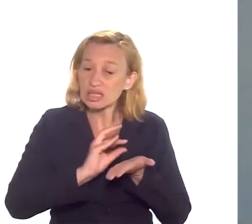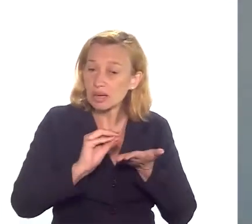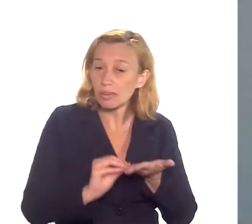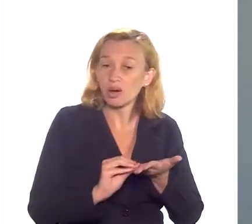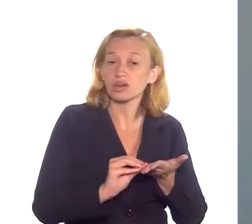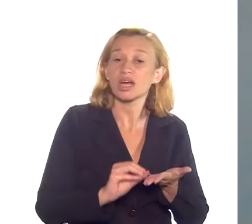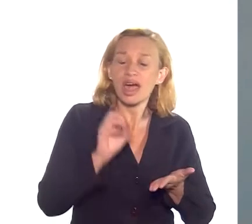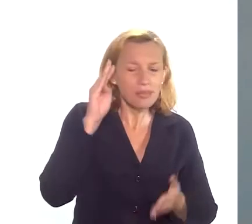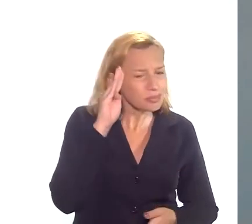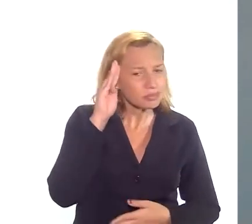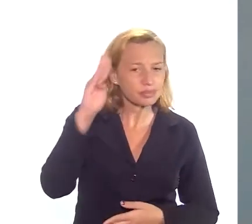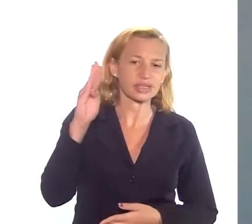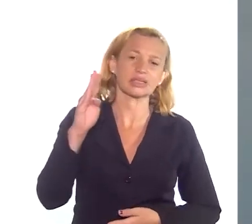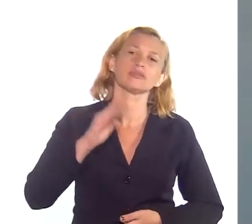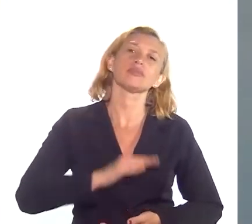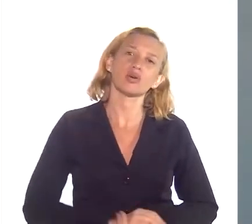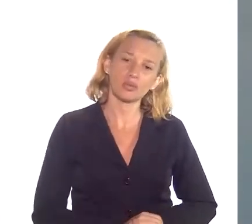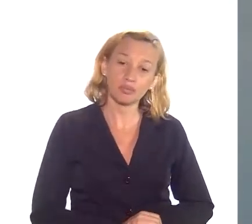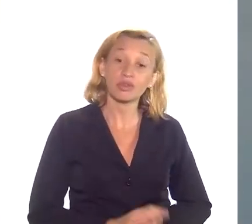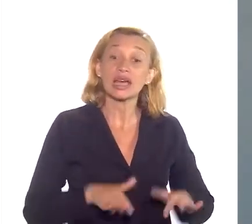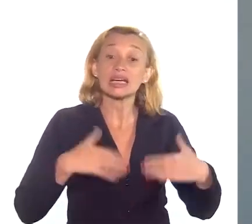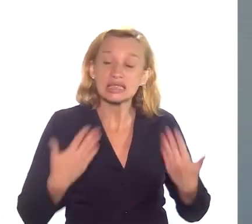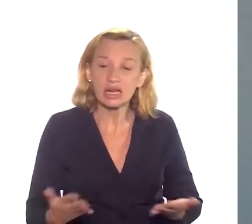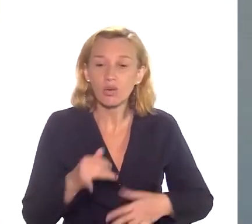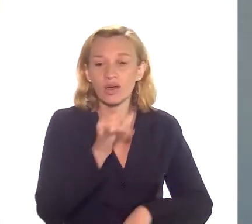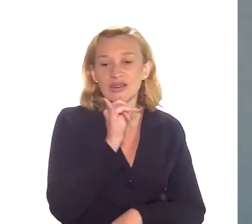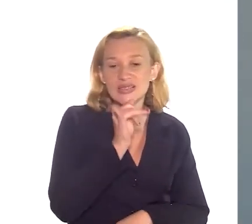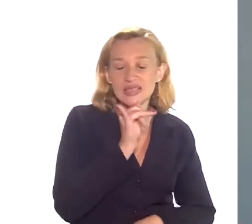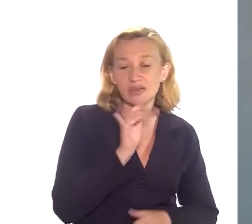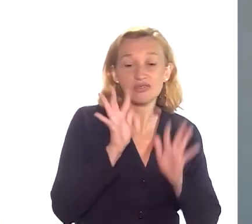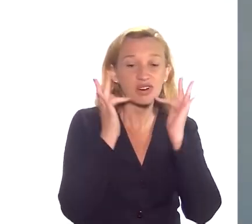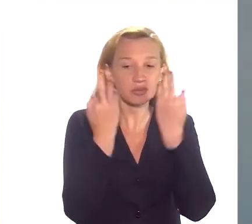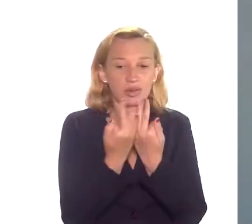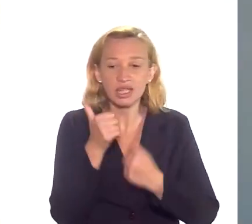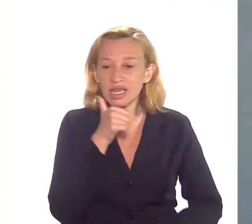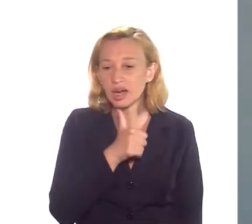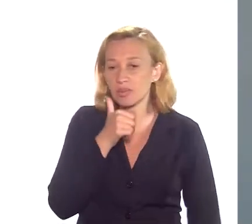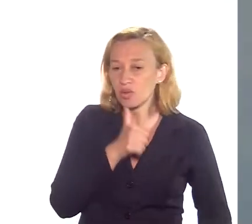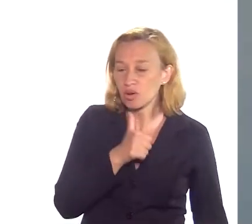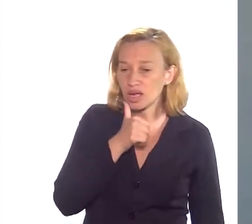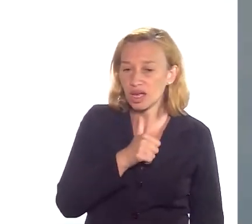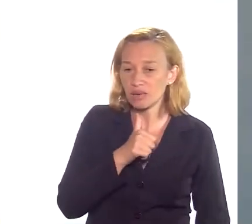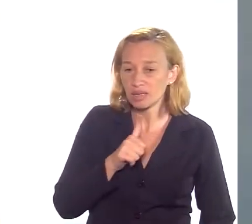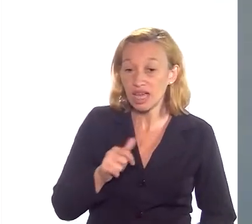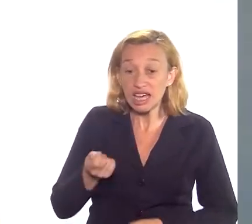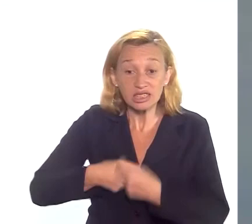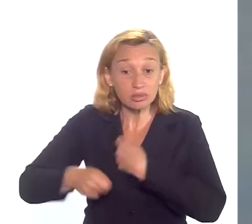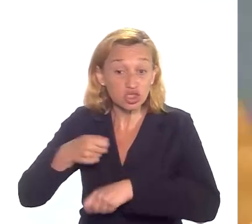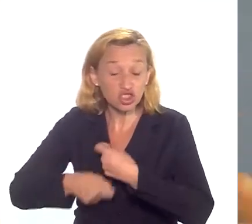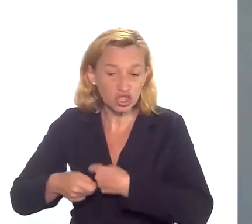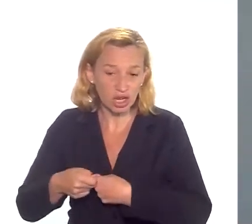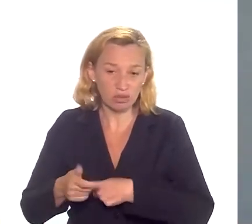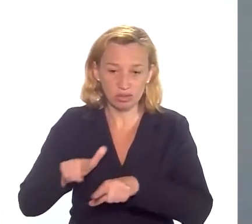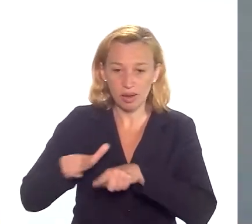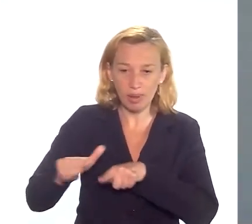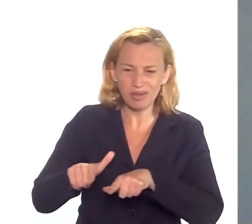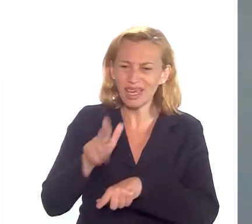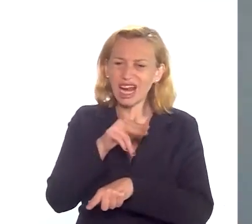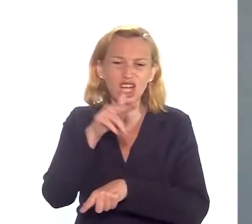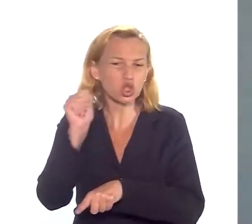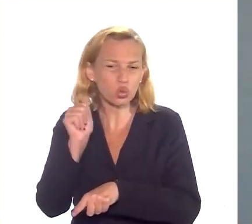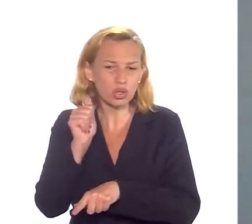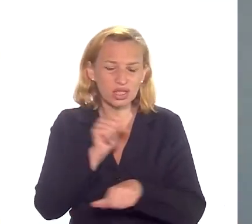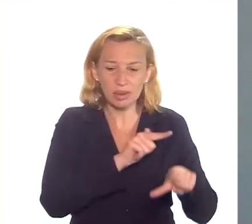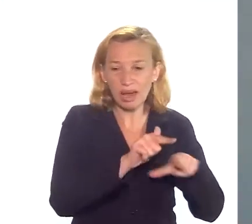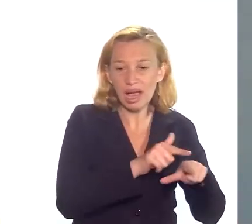de todos nessa pauta, ela é fundamental. Então, tem, por exemplo, famílias que a mulher passa a gerir o negócio, né? Que